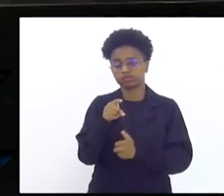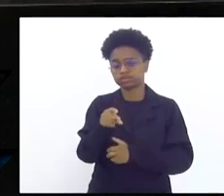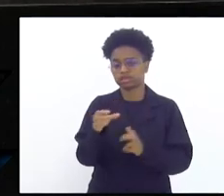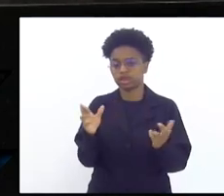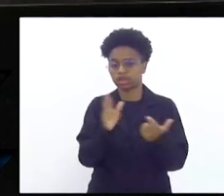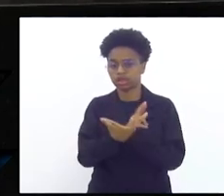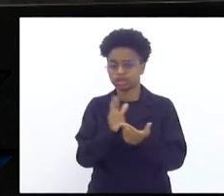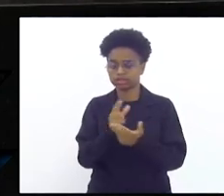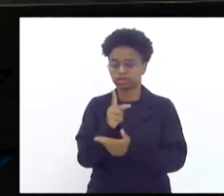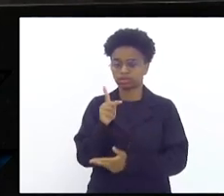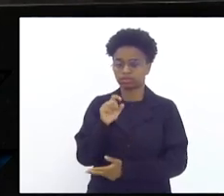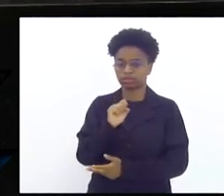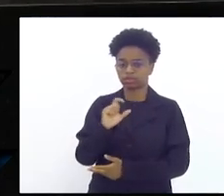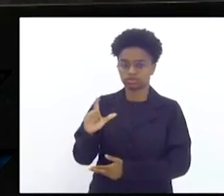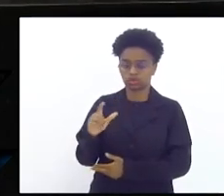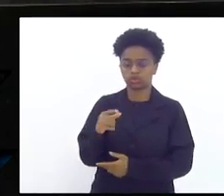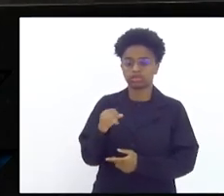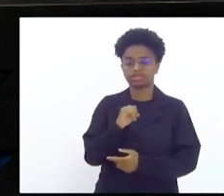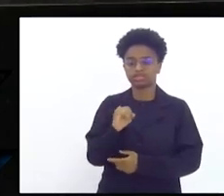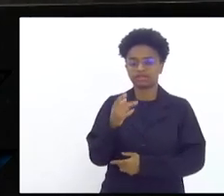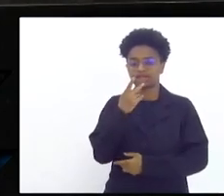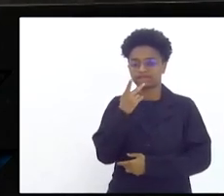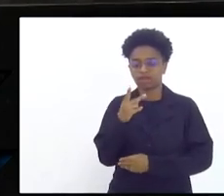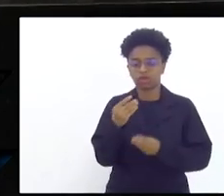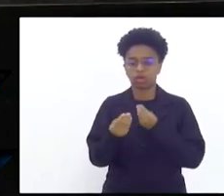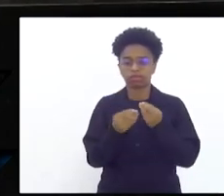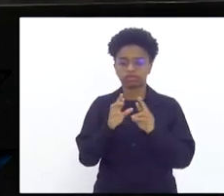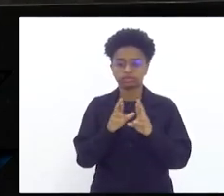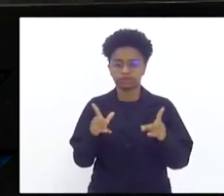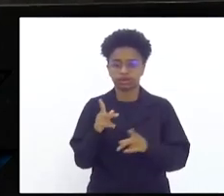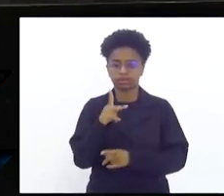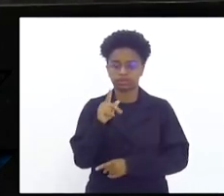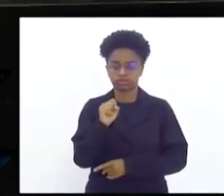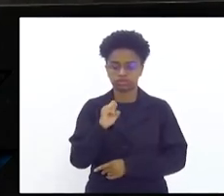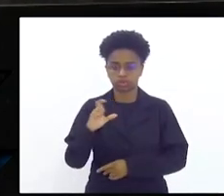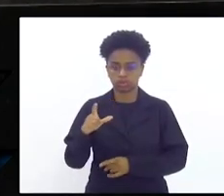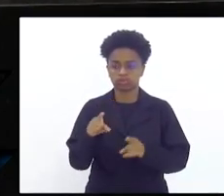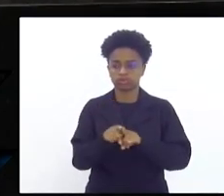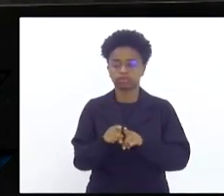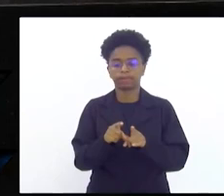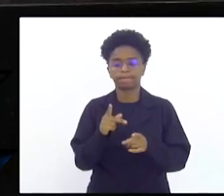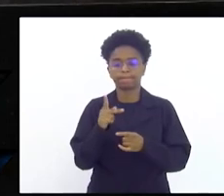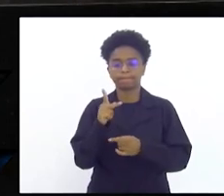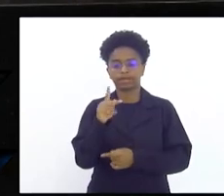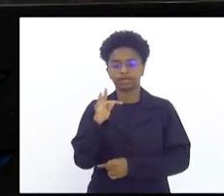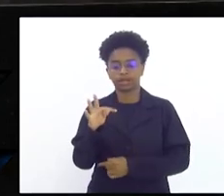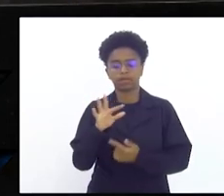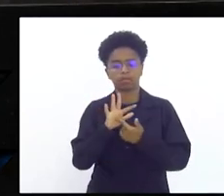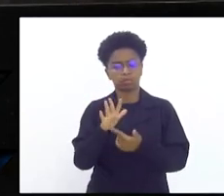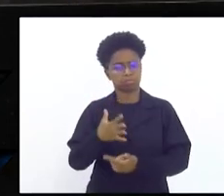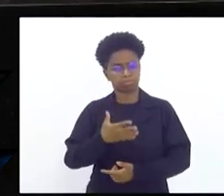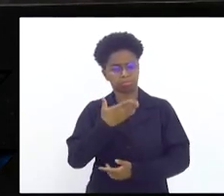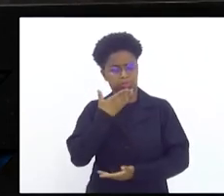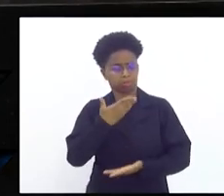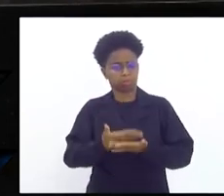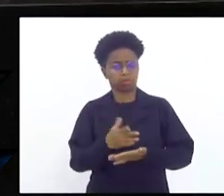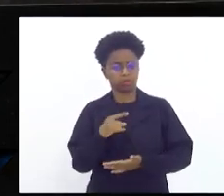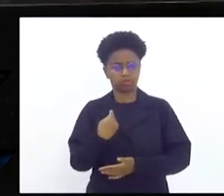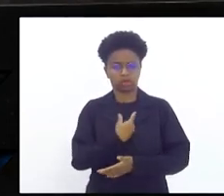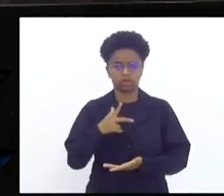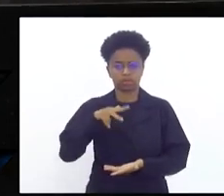relação com o pessoal quando se tarde diferença de pessoal e o PT é mostrando surpresas nos nossos posicionamentos